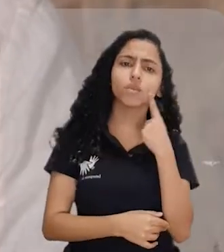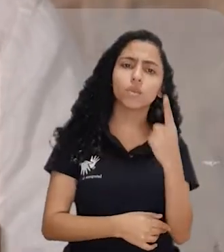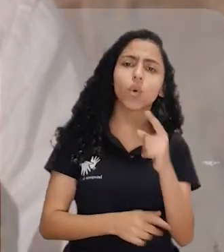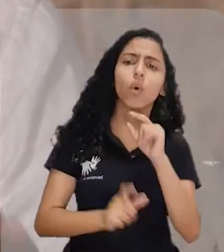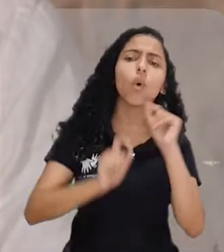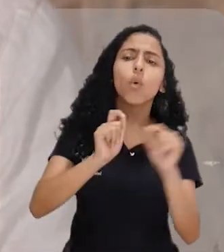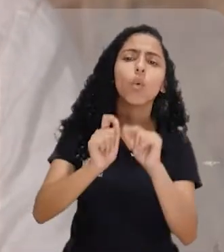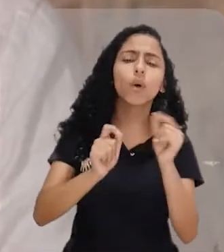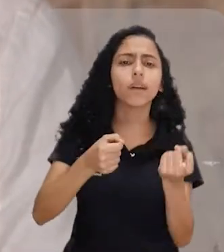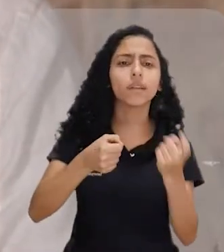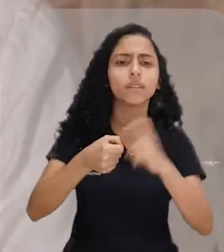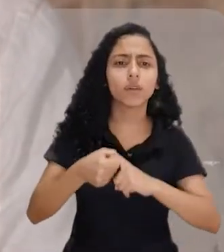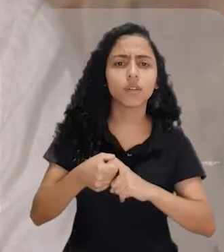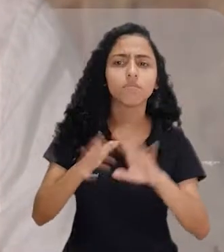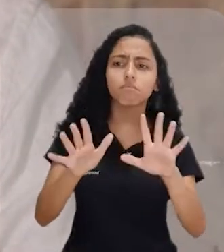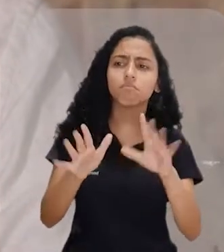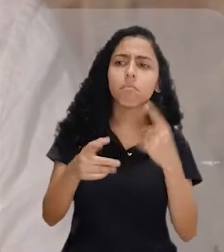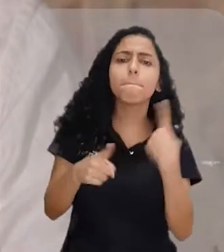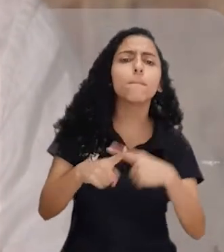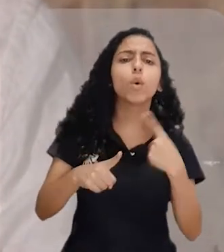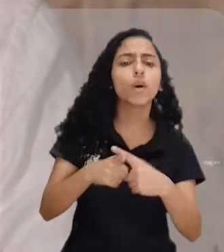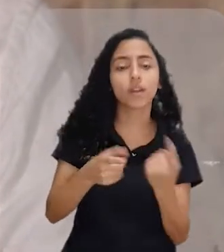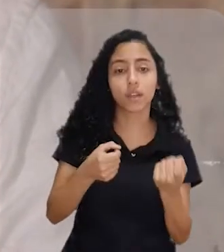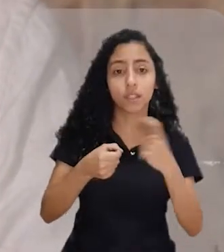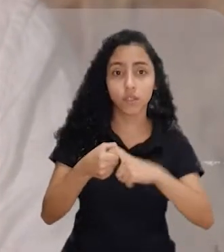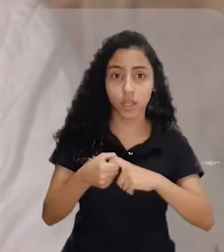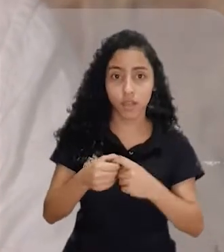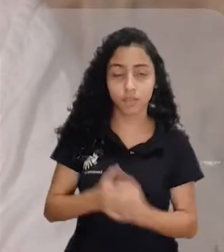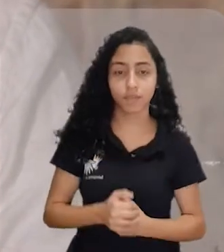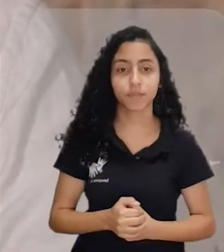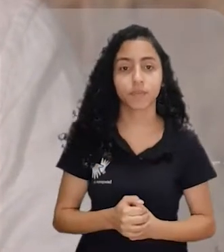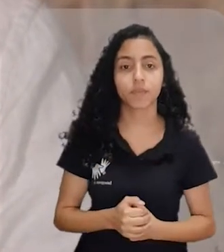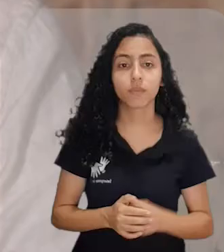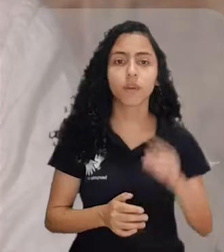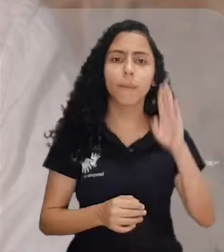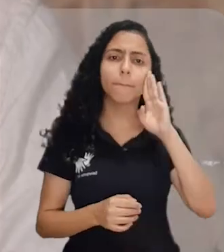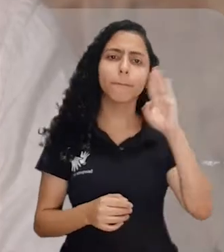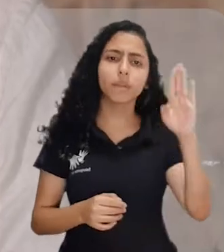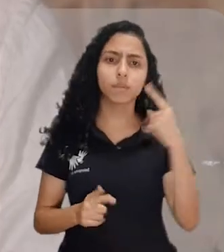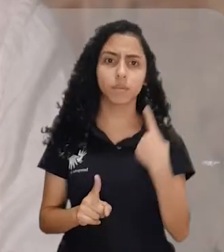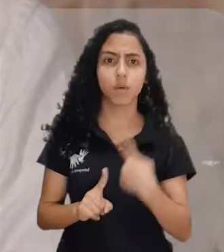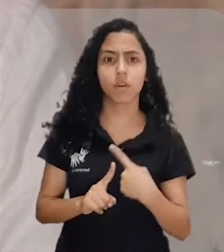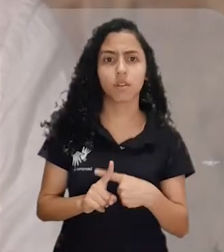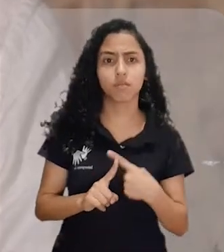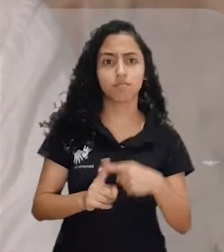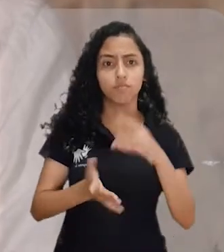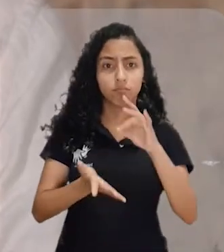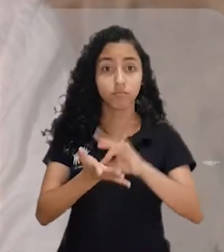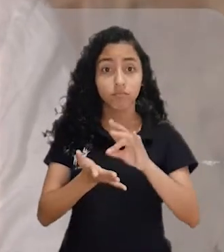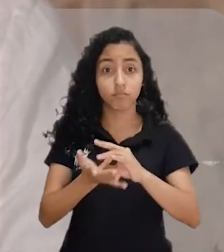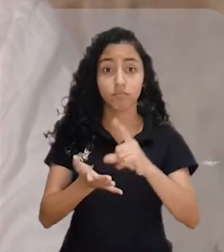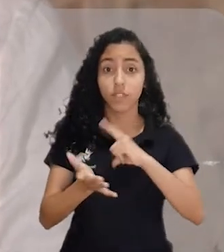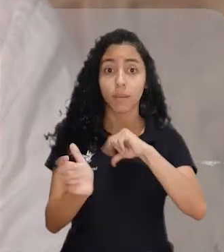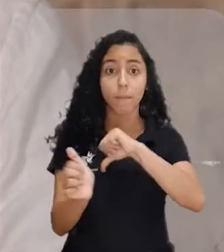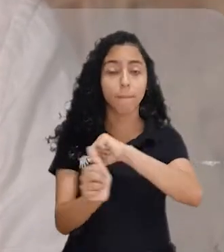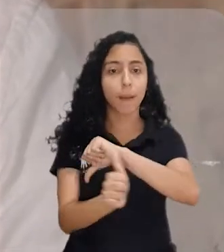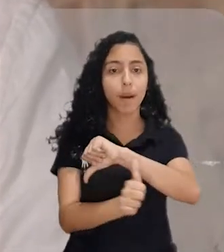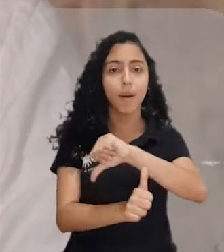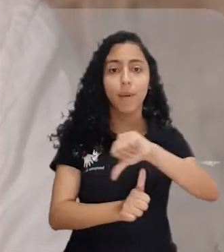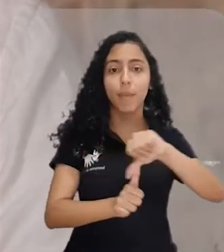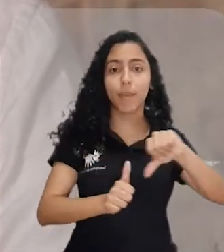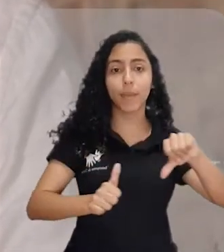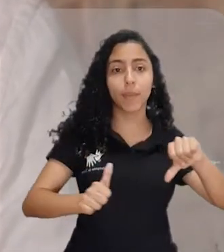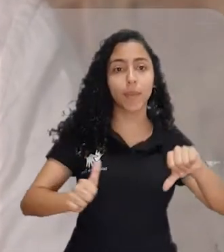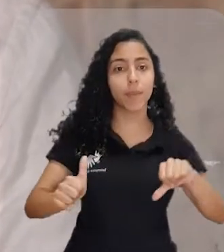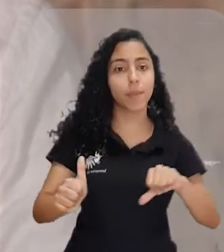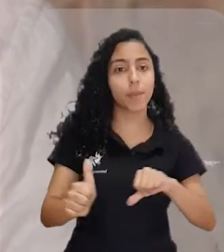entendeu o que é a restauração, é por que a gente faz ela, né? Então, a principal razão é porque, de fato, na verdade, a